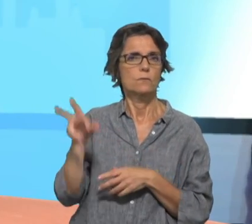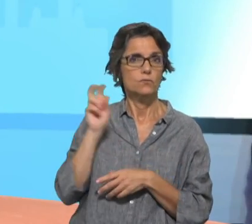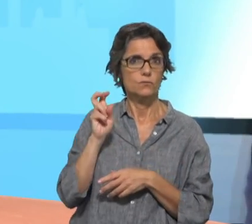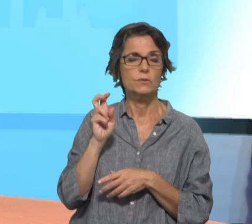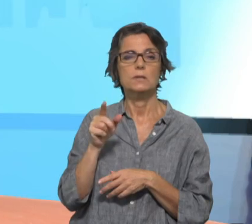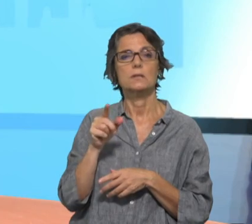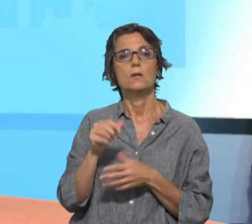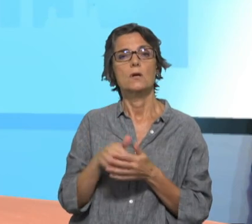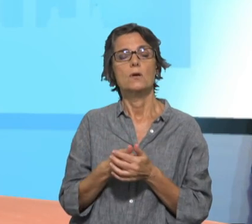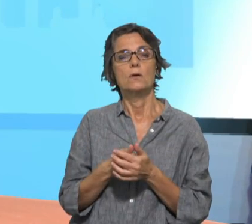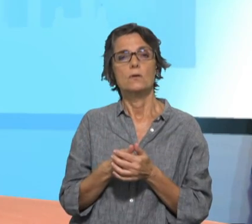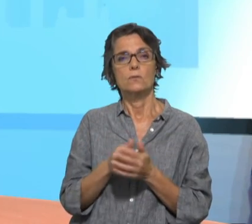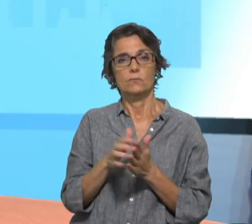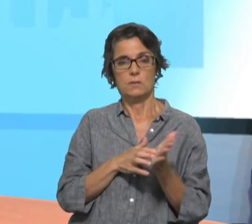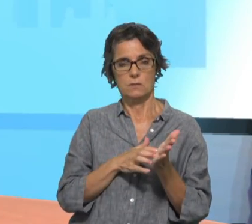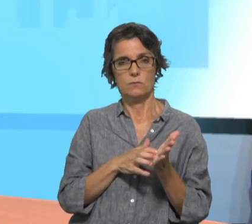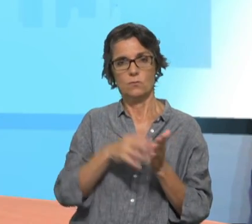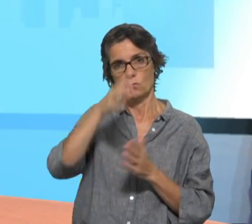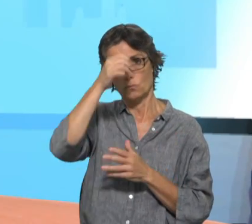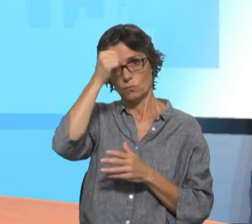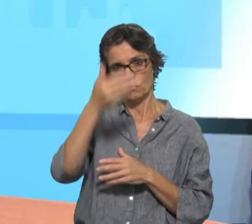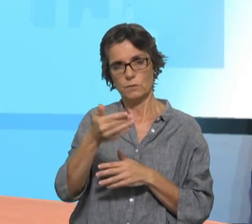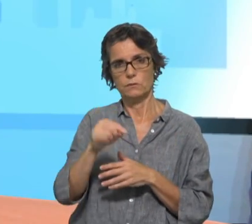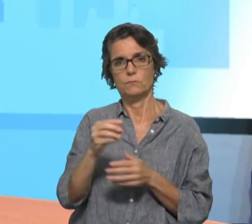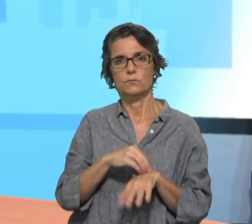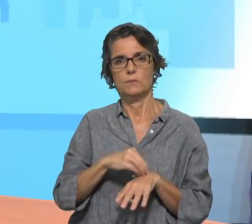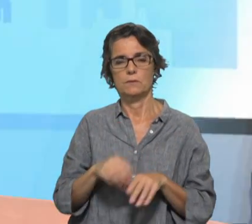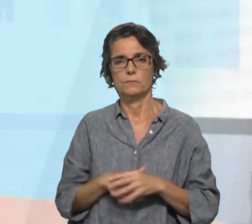do Evangelho, que é lido nas missas deste domingo, para depois o comentar.